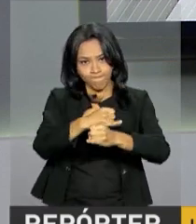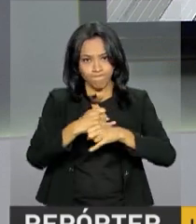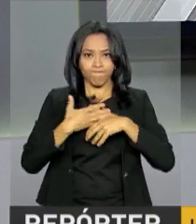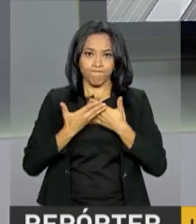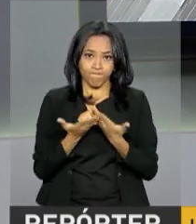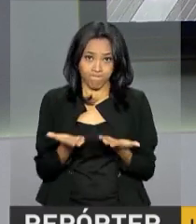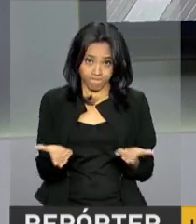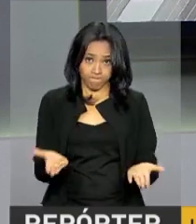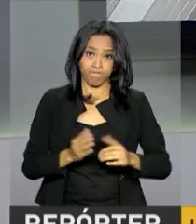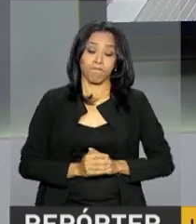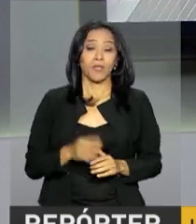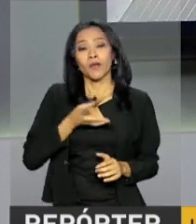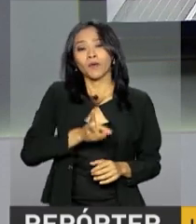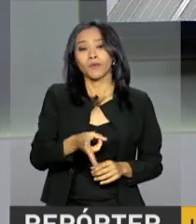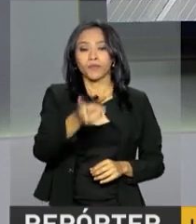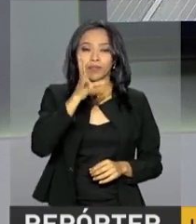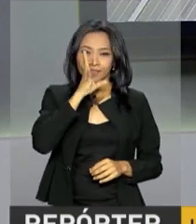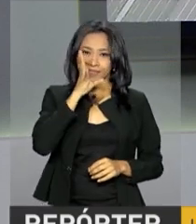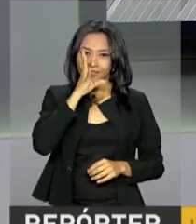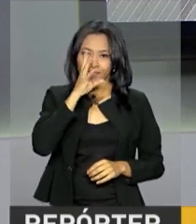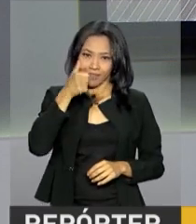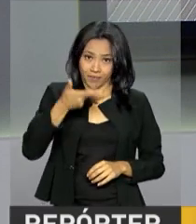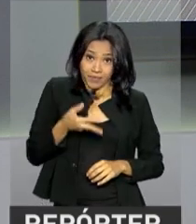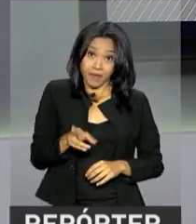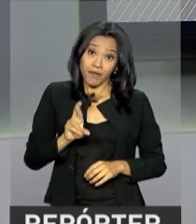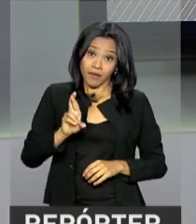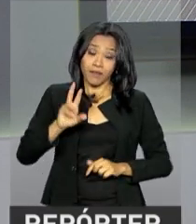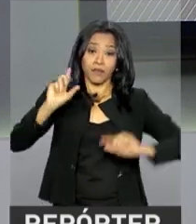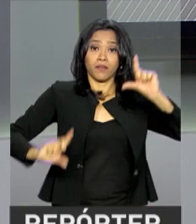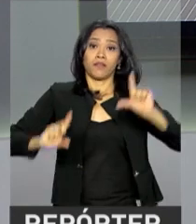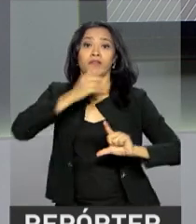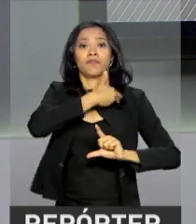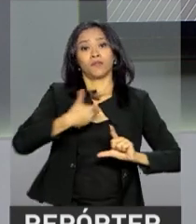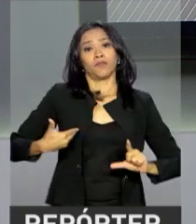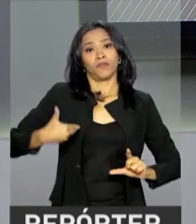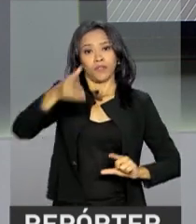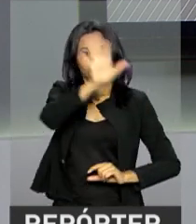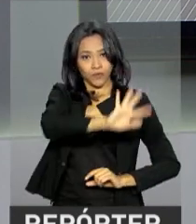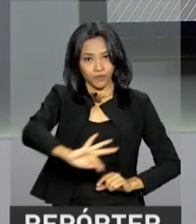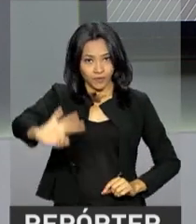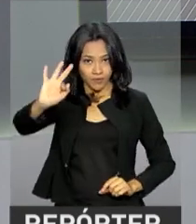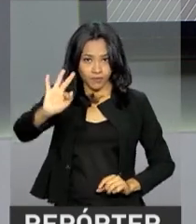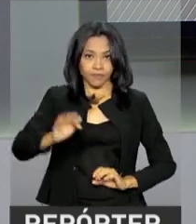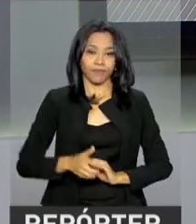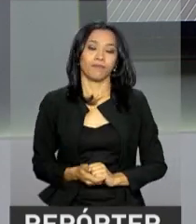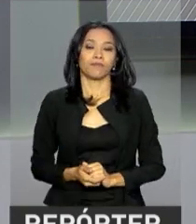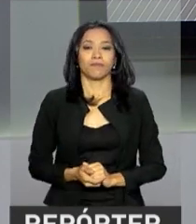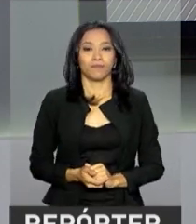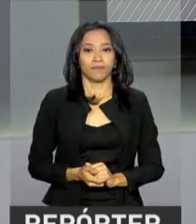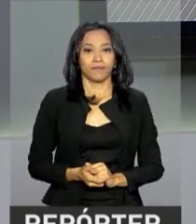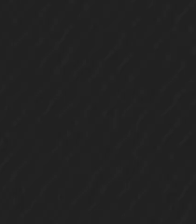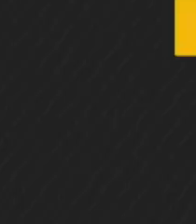da nbr na internet continue com a gente aqui na nbr a tv do governo federal